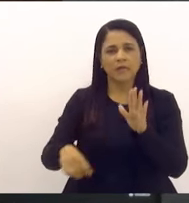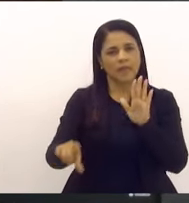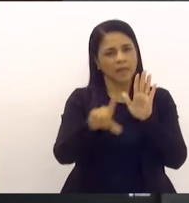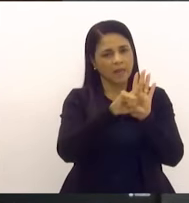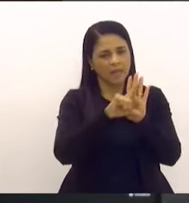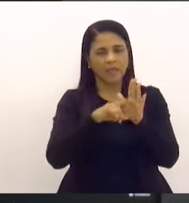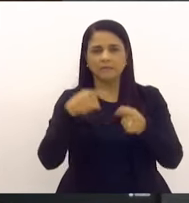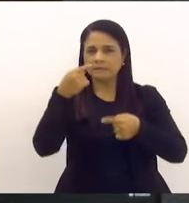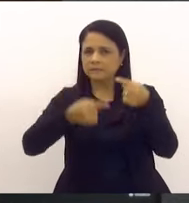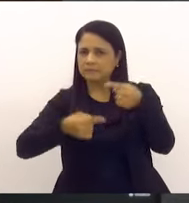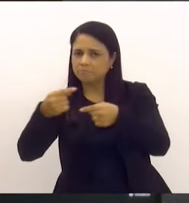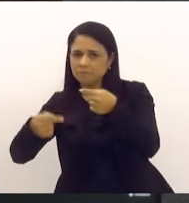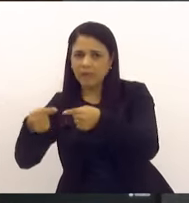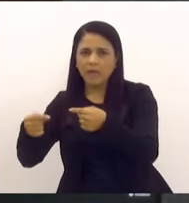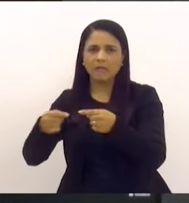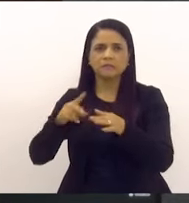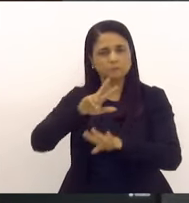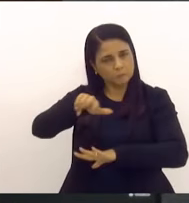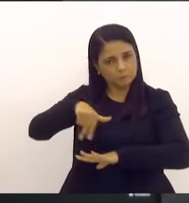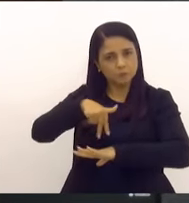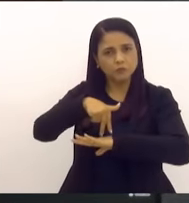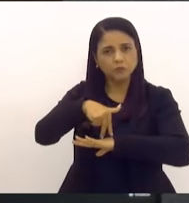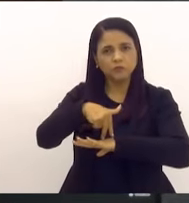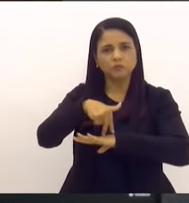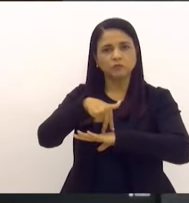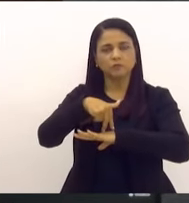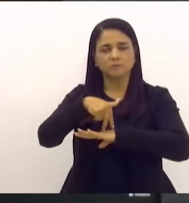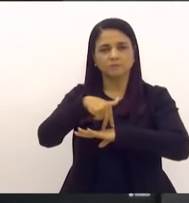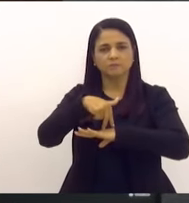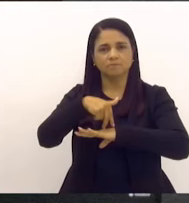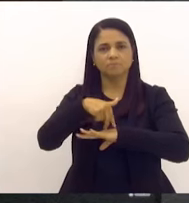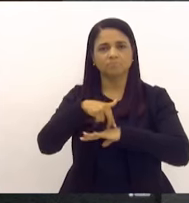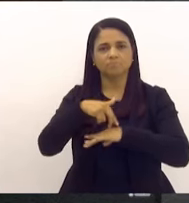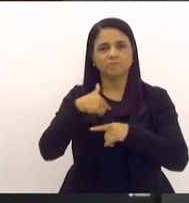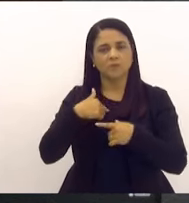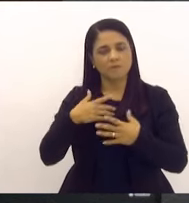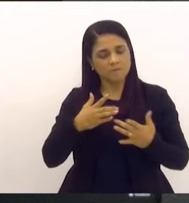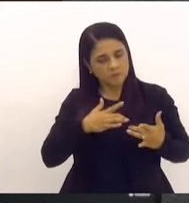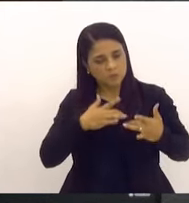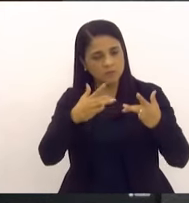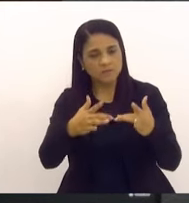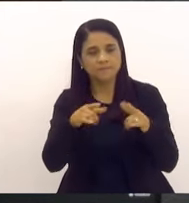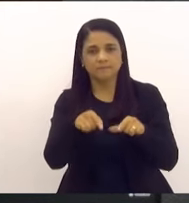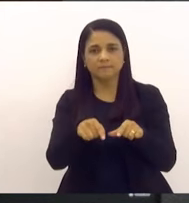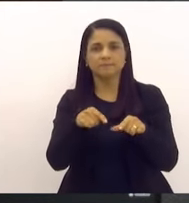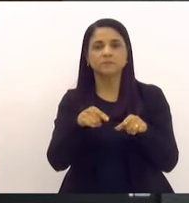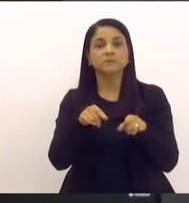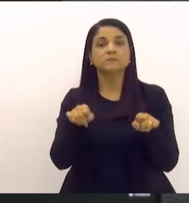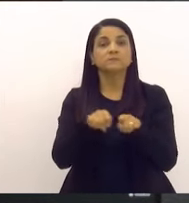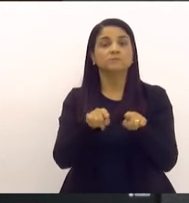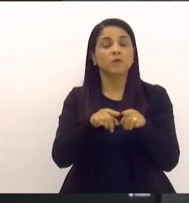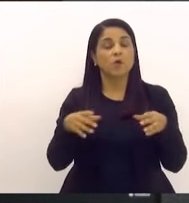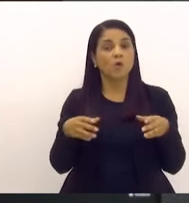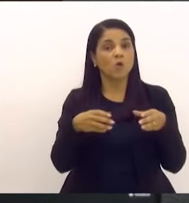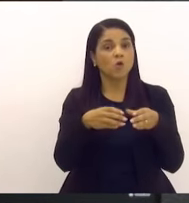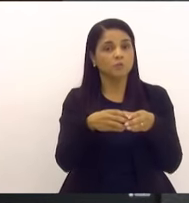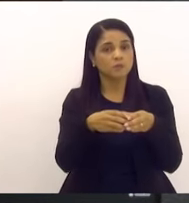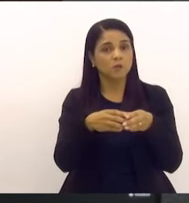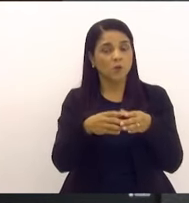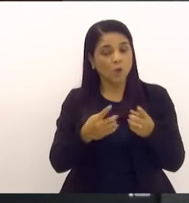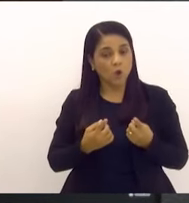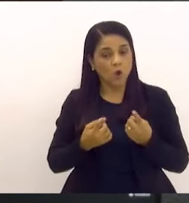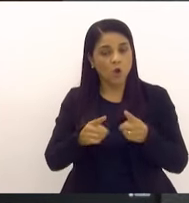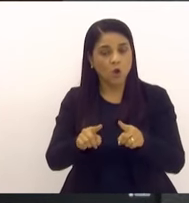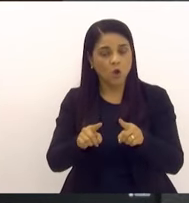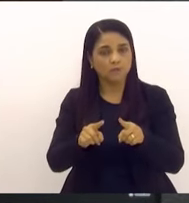trazendo debates, se posicionando. Então, fica aqui a nossa solidariedade, inclusive a Comissão de Combate às